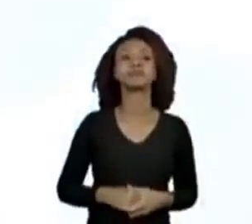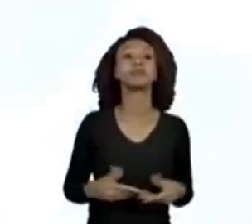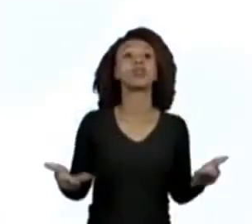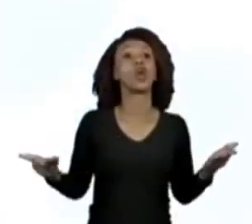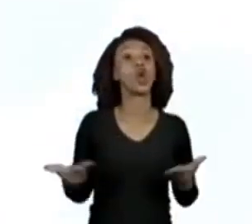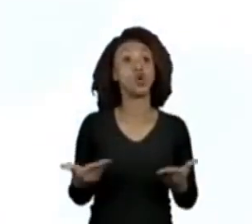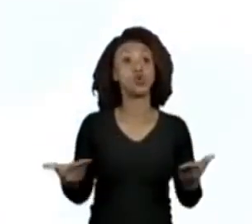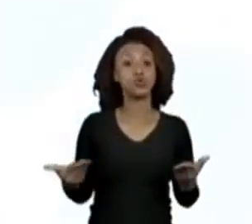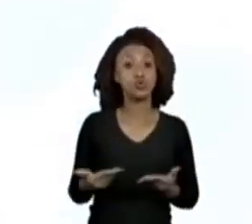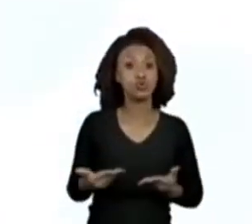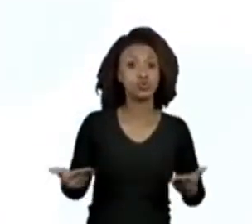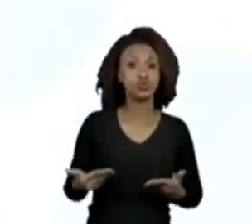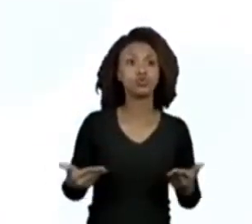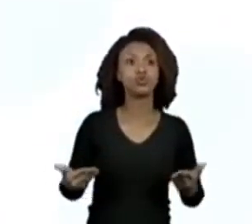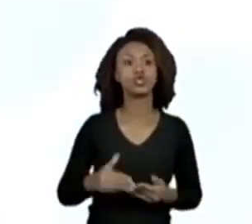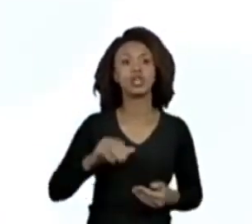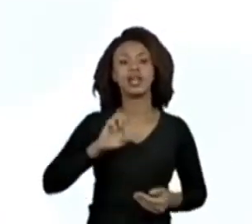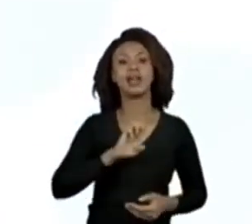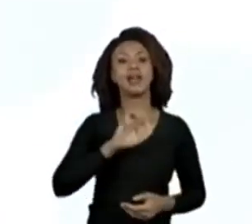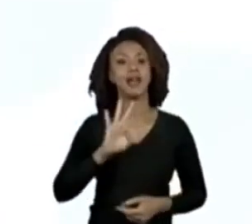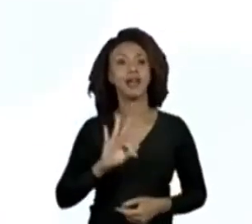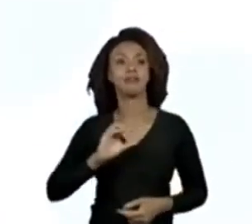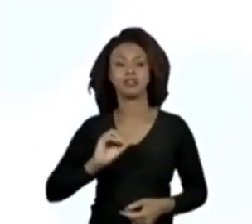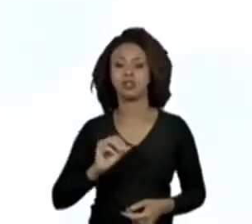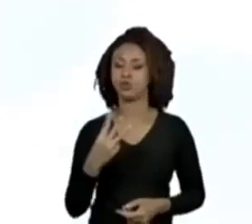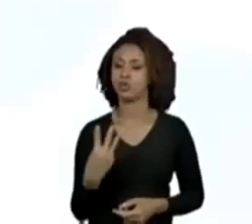Hoje a gente vai trabalhar com a